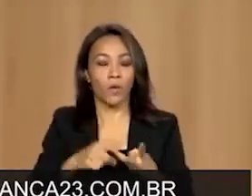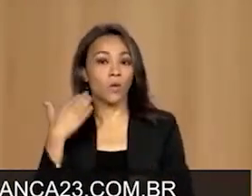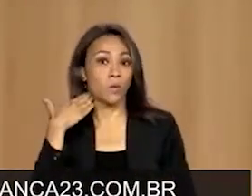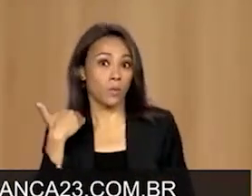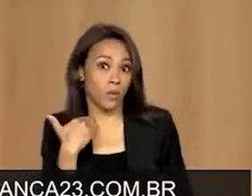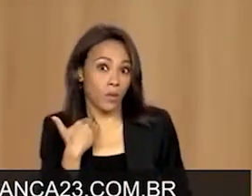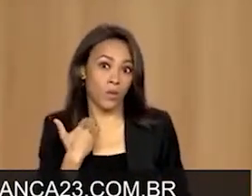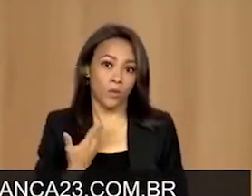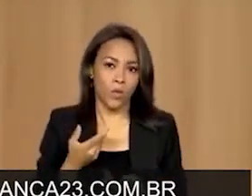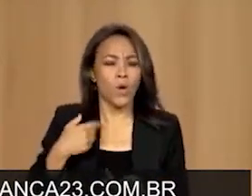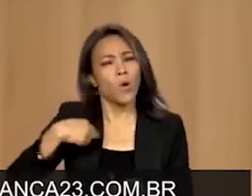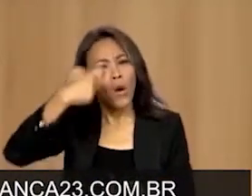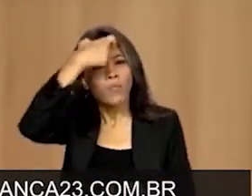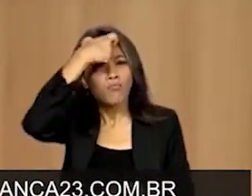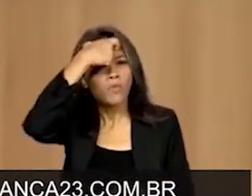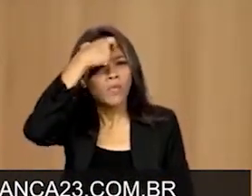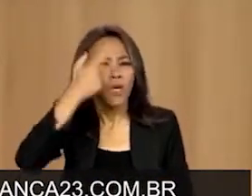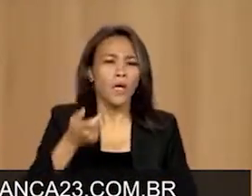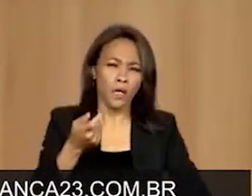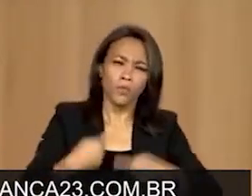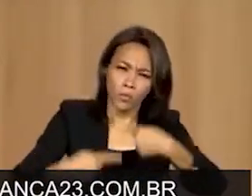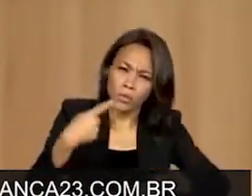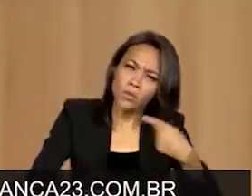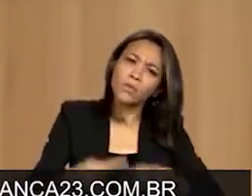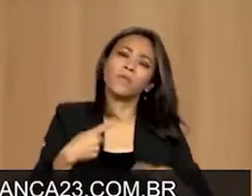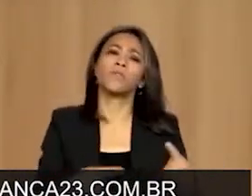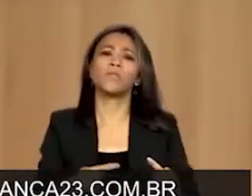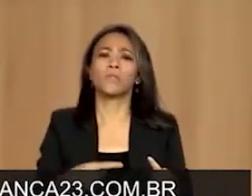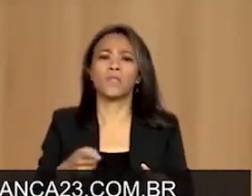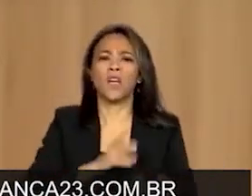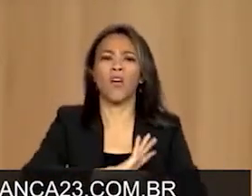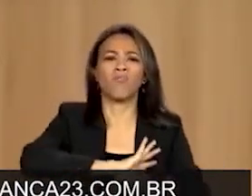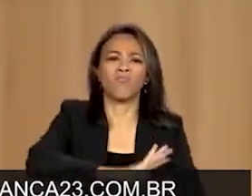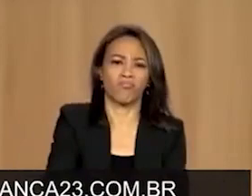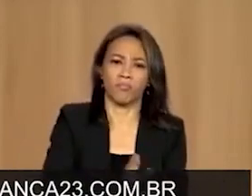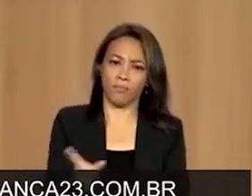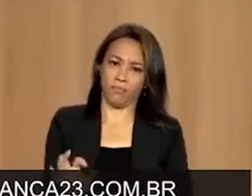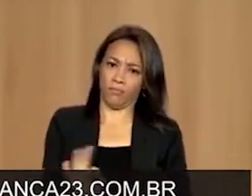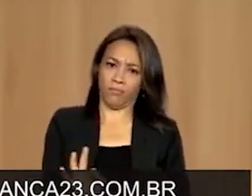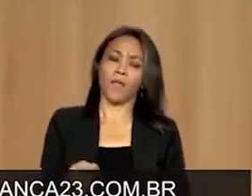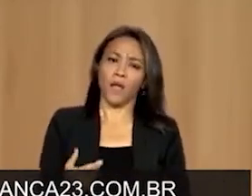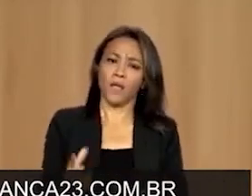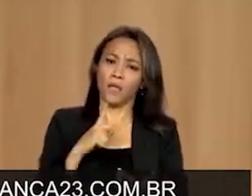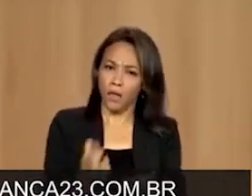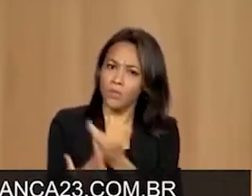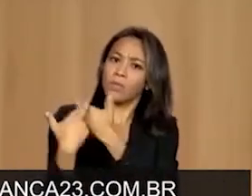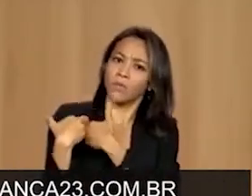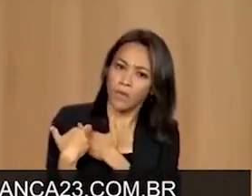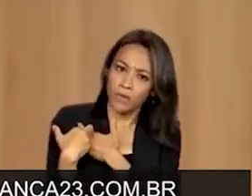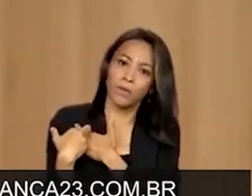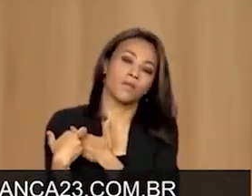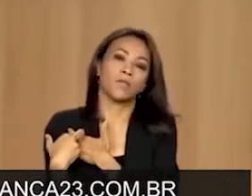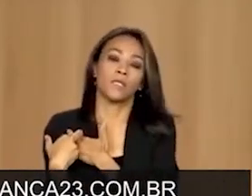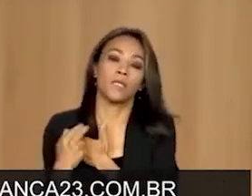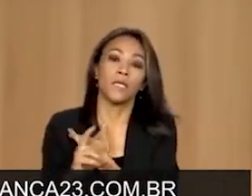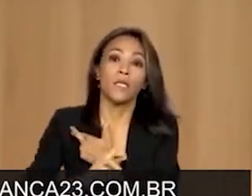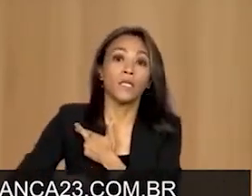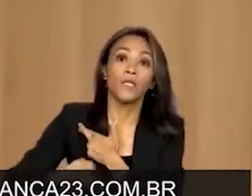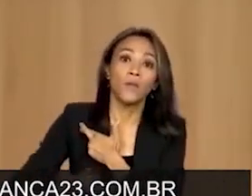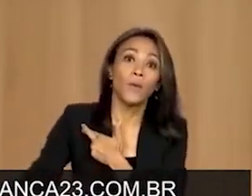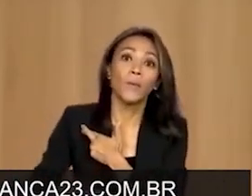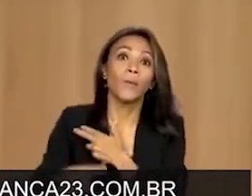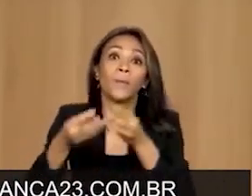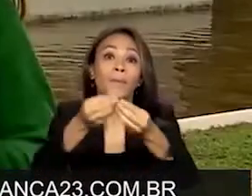de consumo consciente, sustentável, não predatório, né, responsável, que não leve à ruína